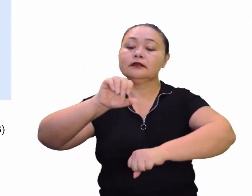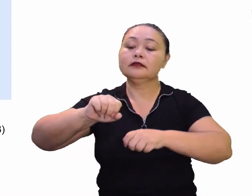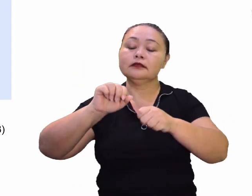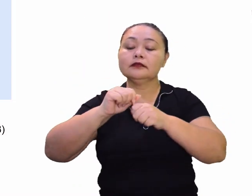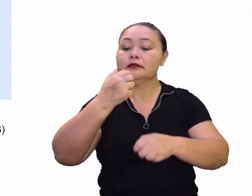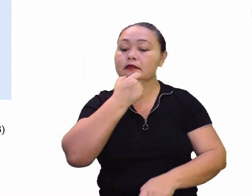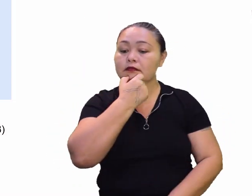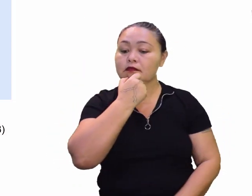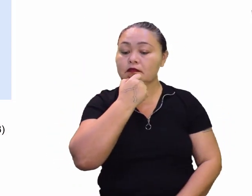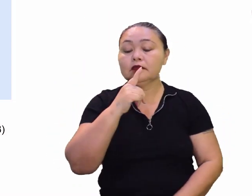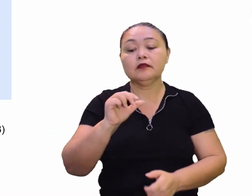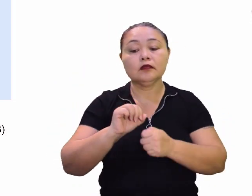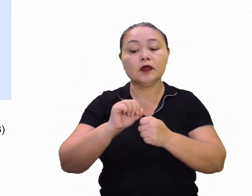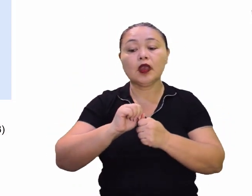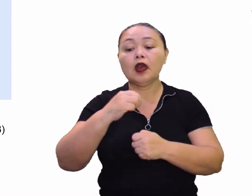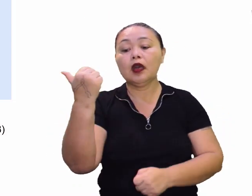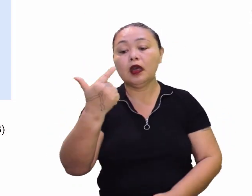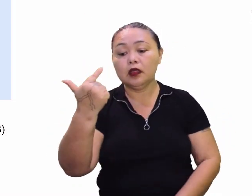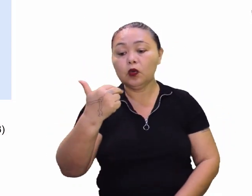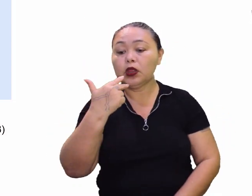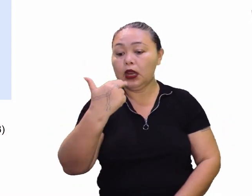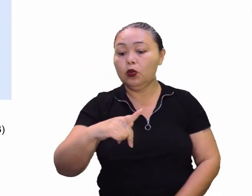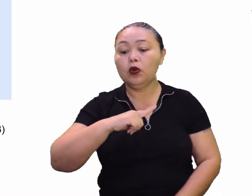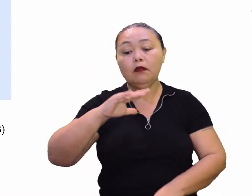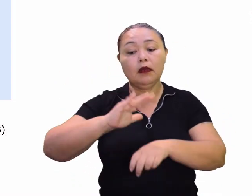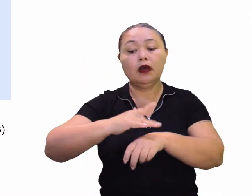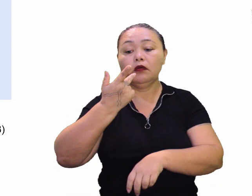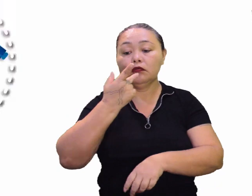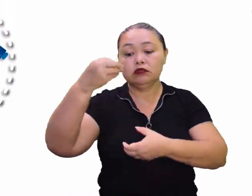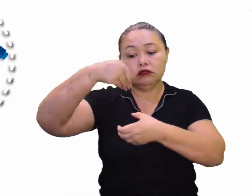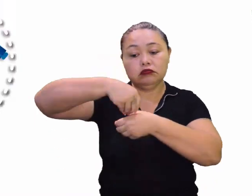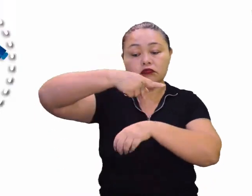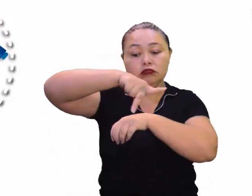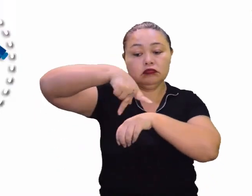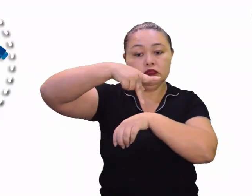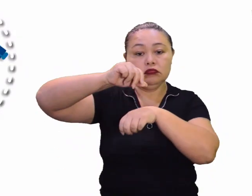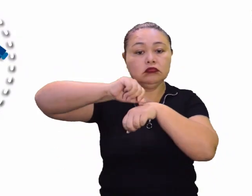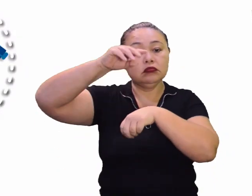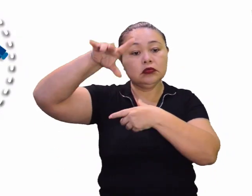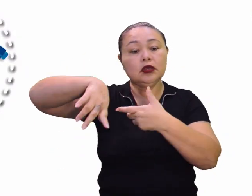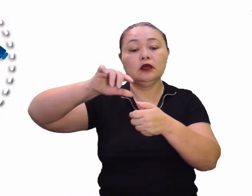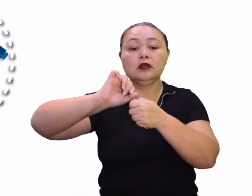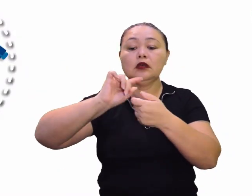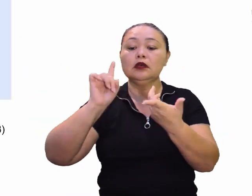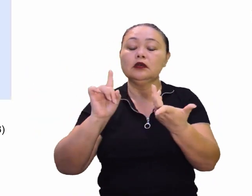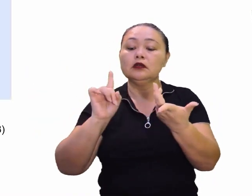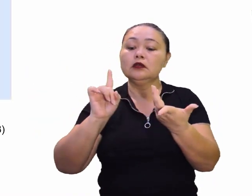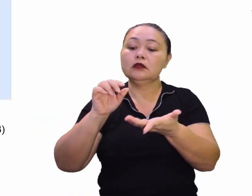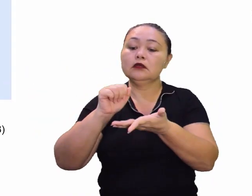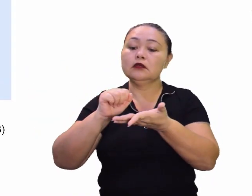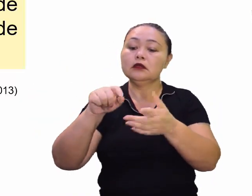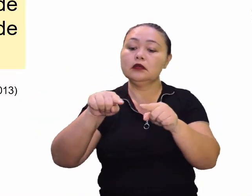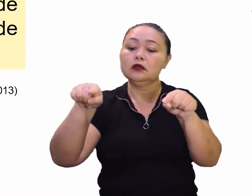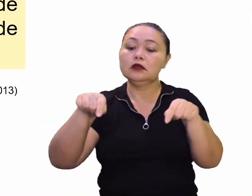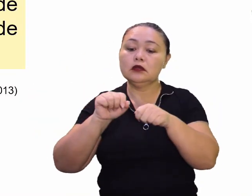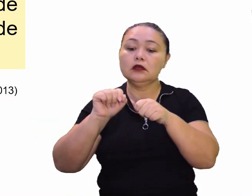ela tem a segunda língua mais falada, é o inglês. Exatamente. Dentro do território chinês. Então, vamos